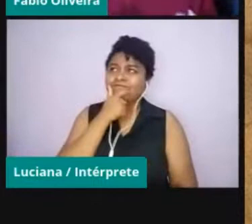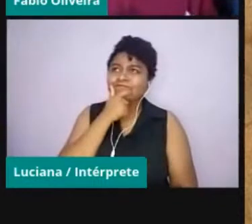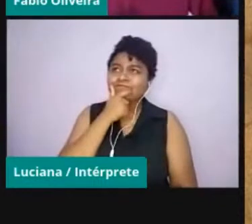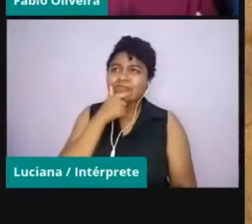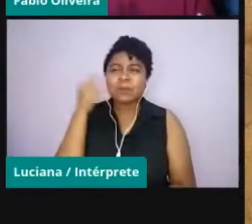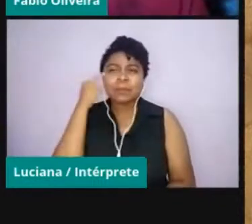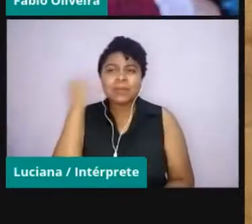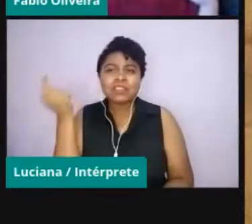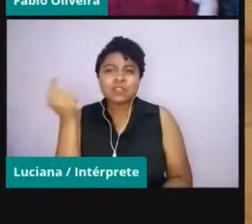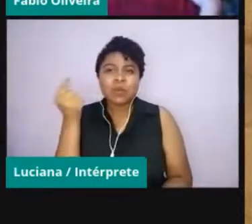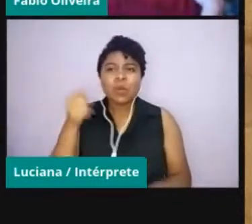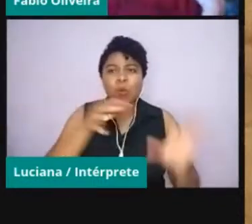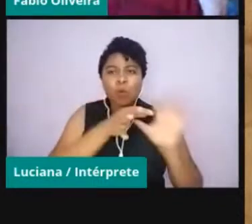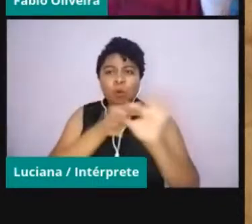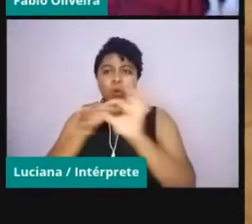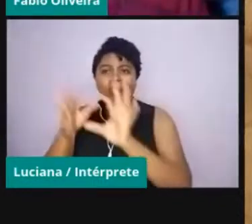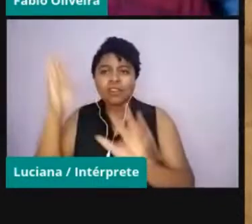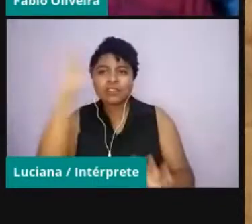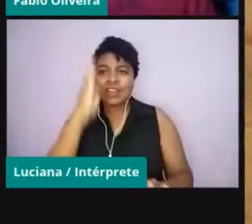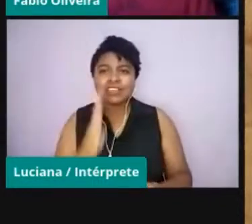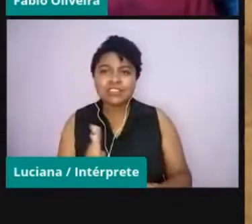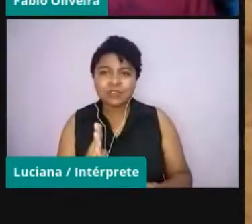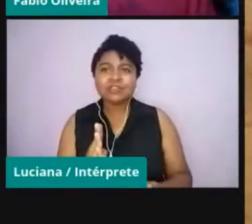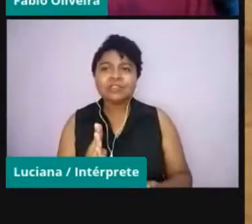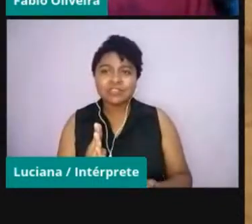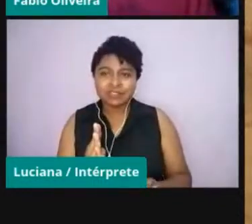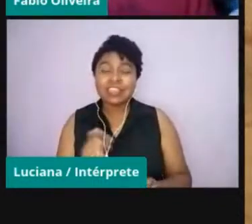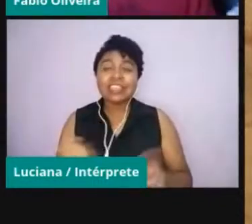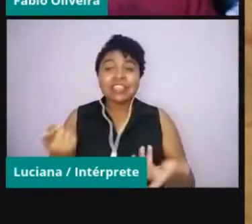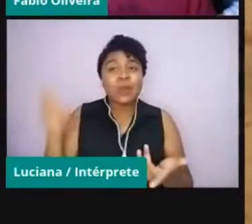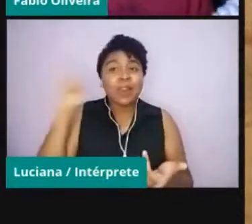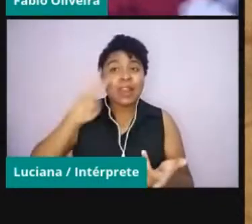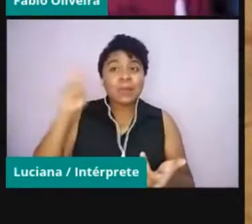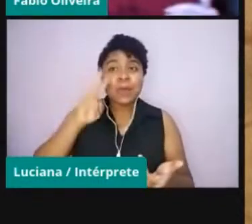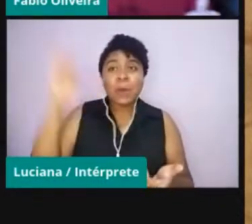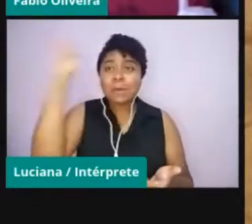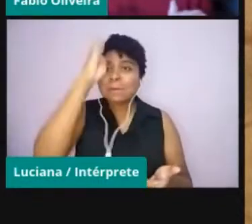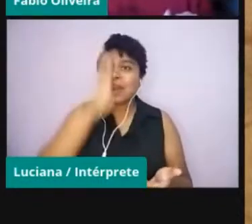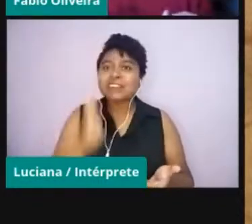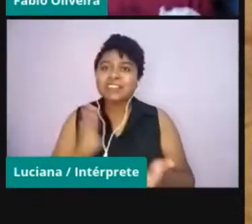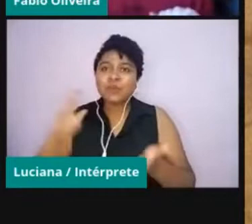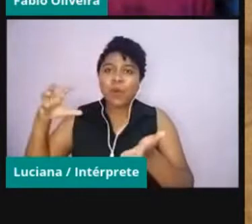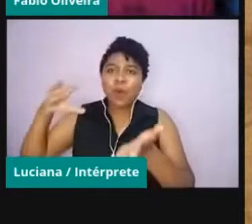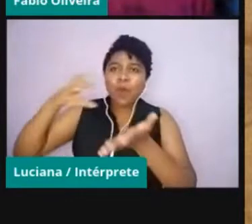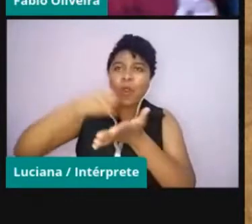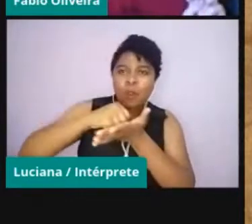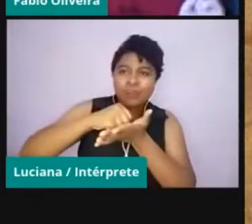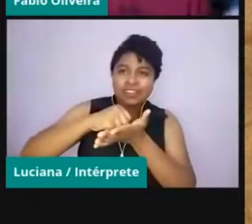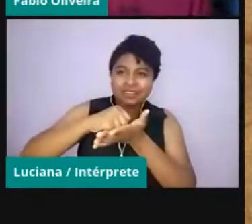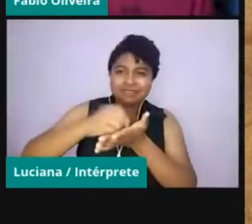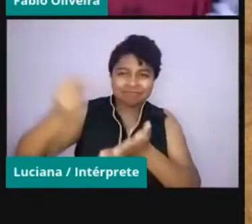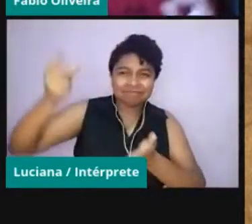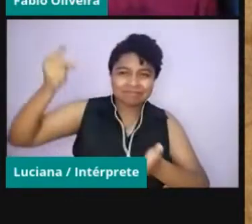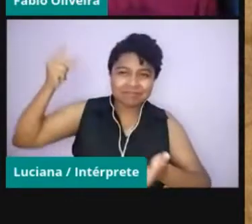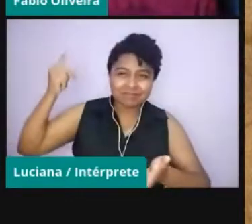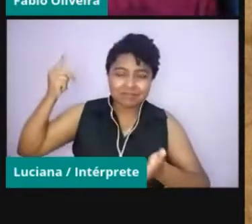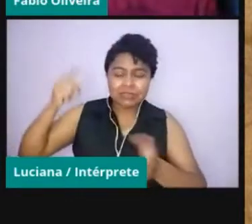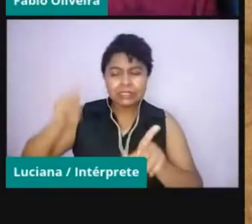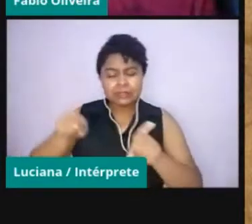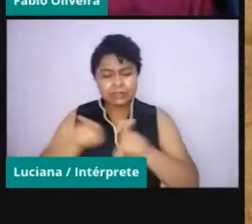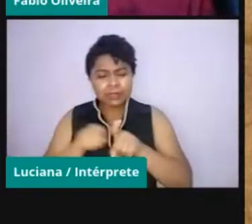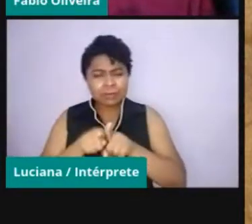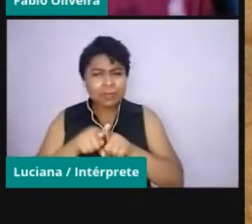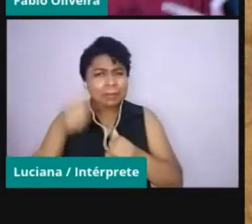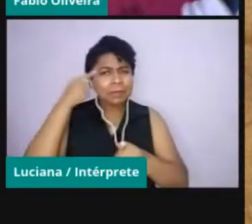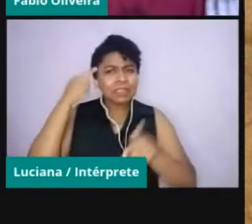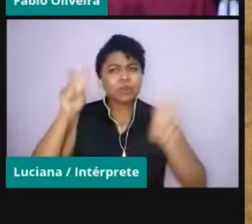nacional? E a gente trouxe para o Brasil Colônia, e, ao mesmo tempo, queríamos que tratasse de um assunto atual, que